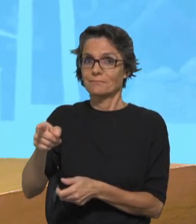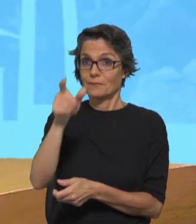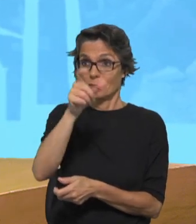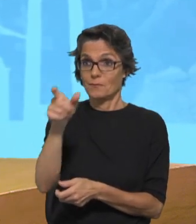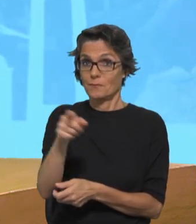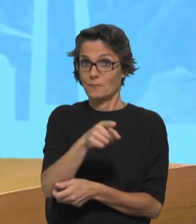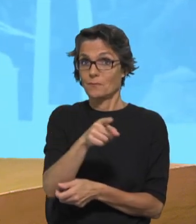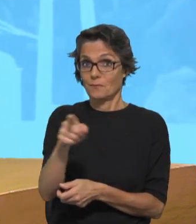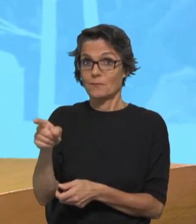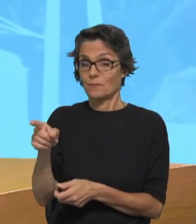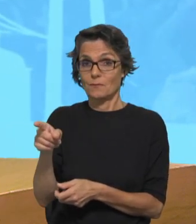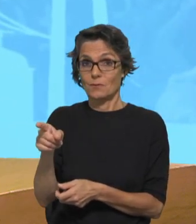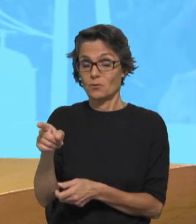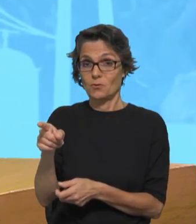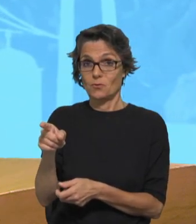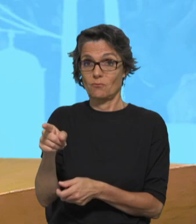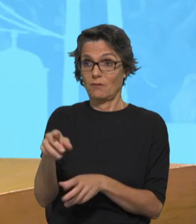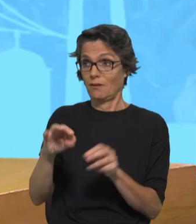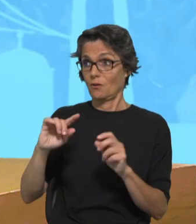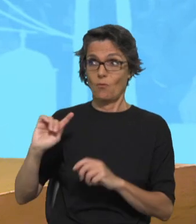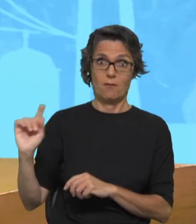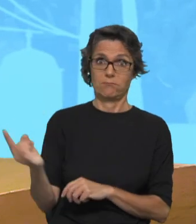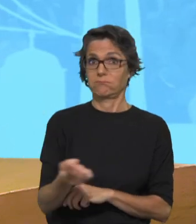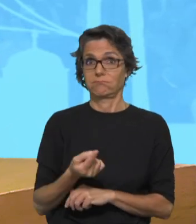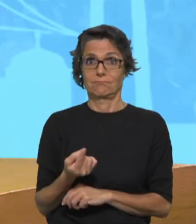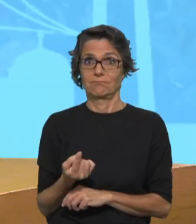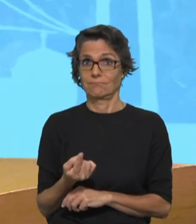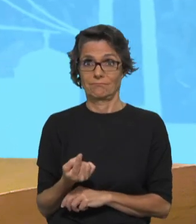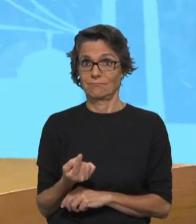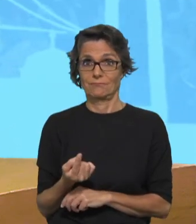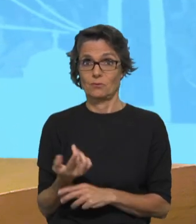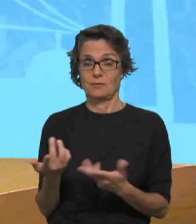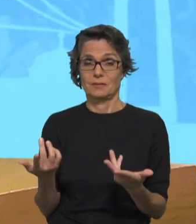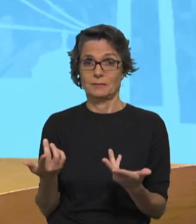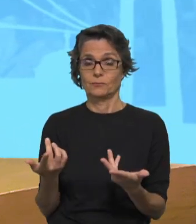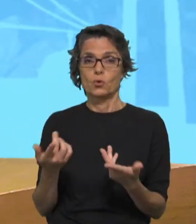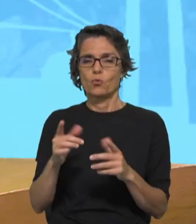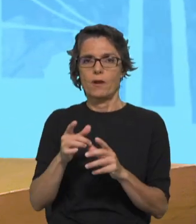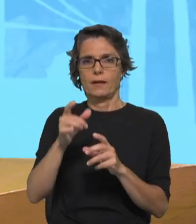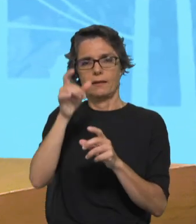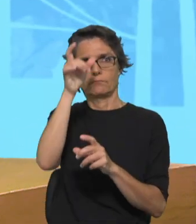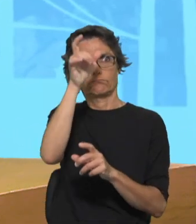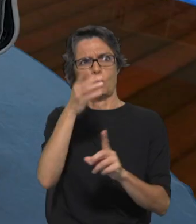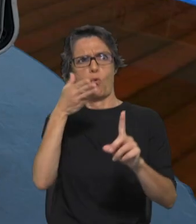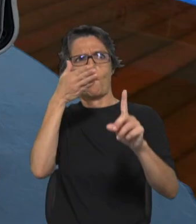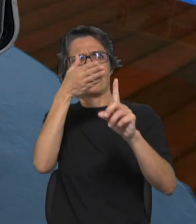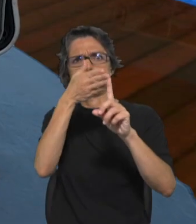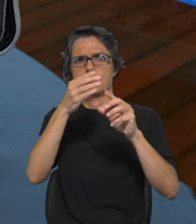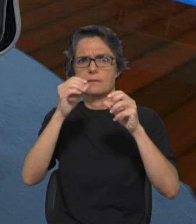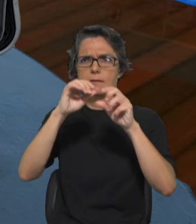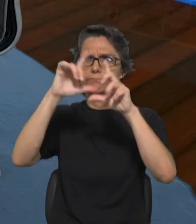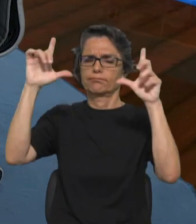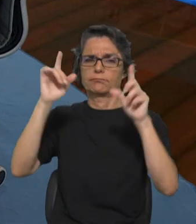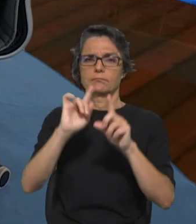pessoas do comum dos cristãos, digamos assim, não do missionário especial, que